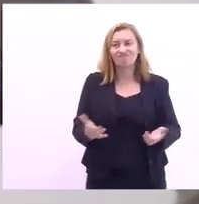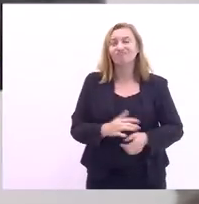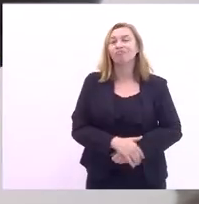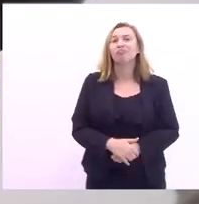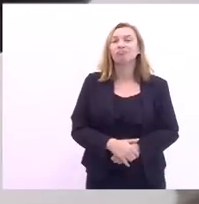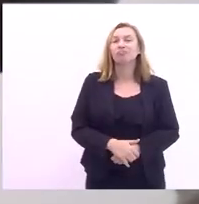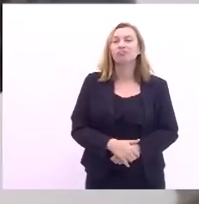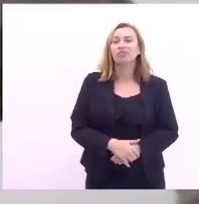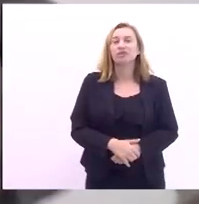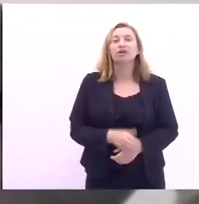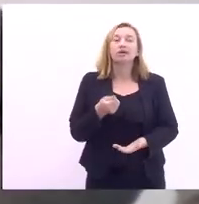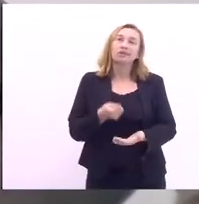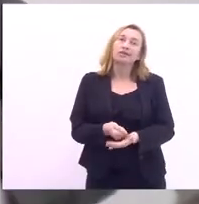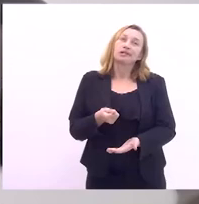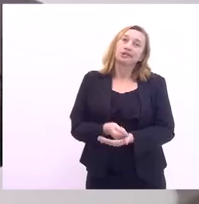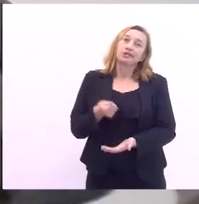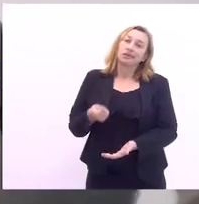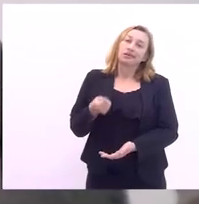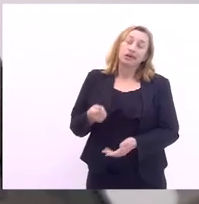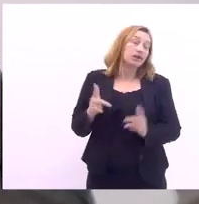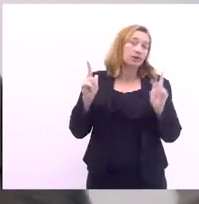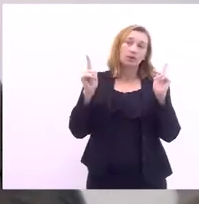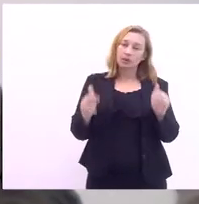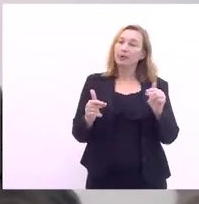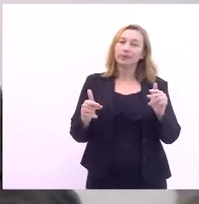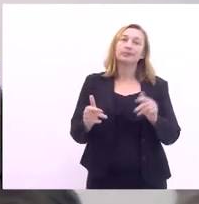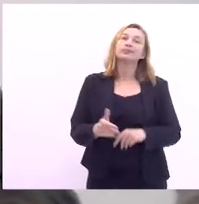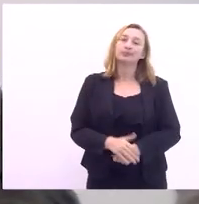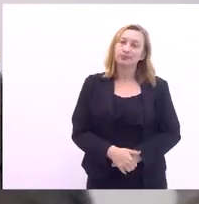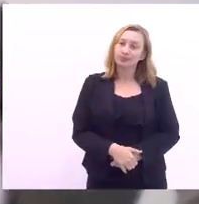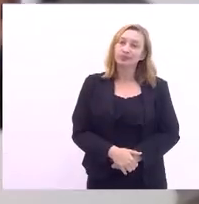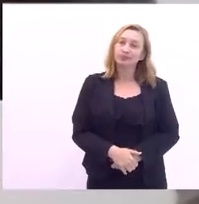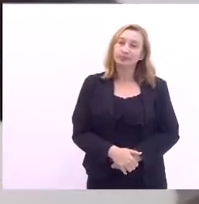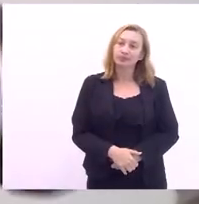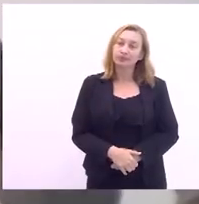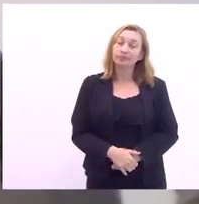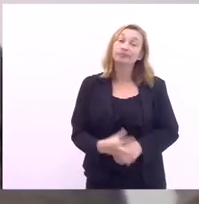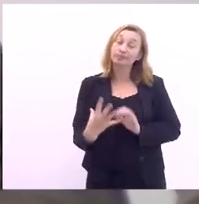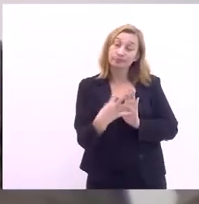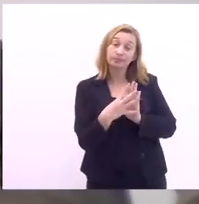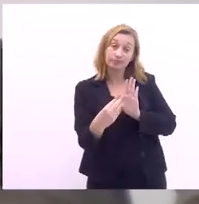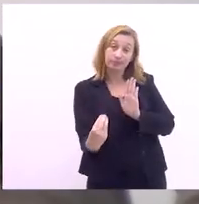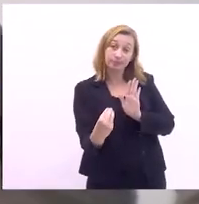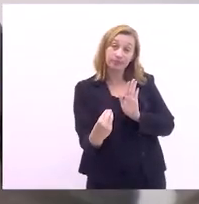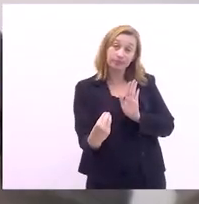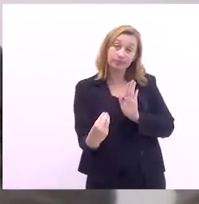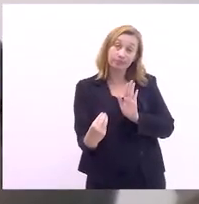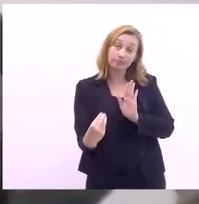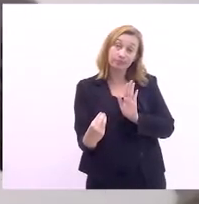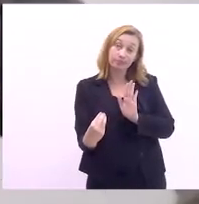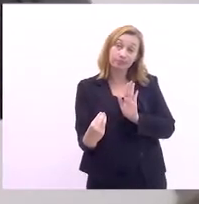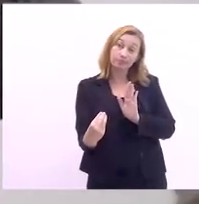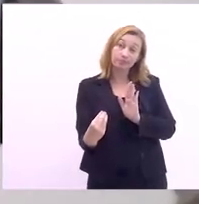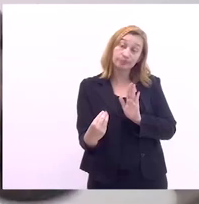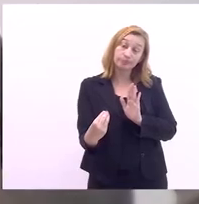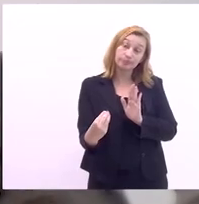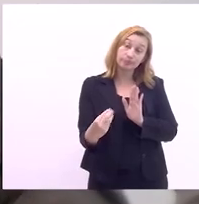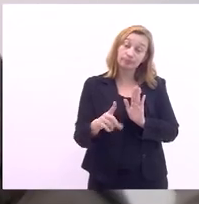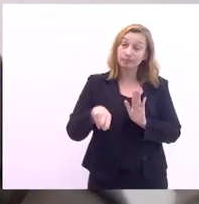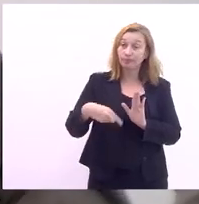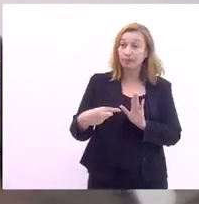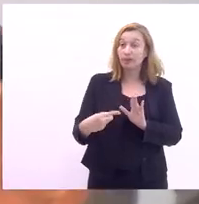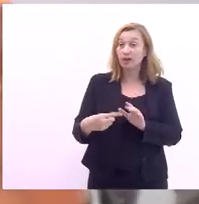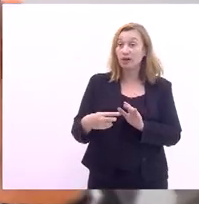É rigorosamente a mesma coisa. E esse modelo, que eu digo assim,